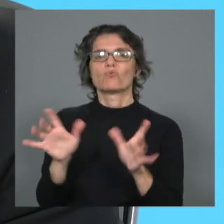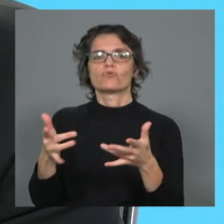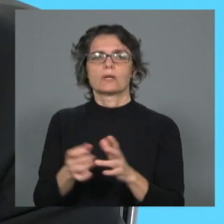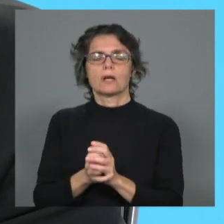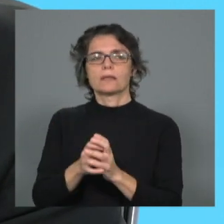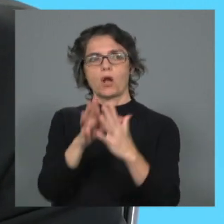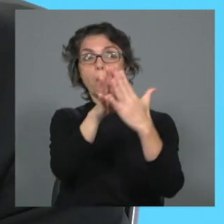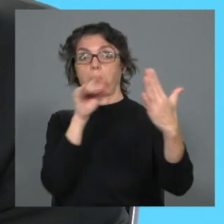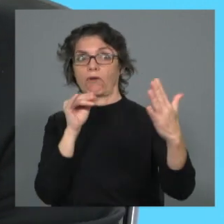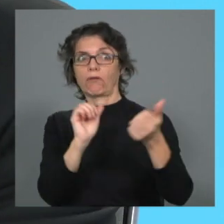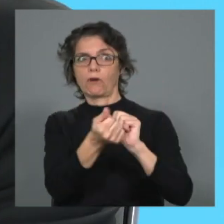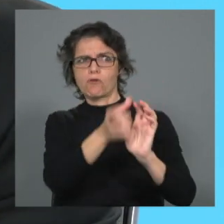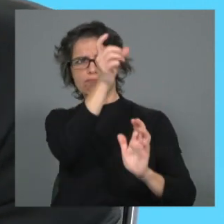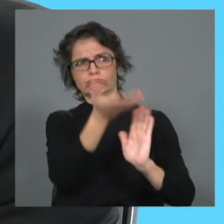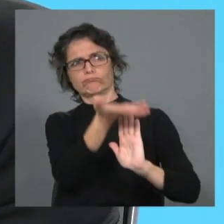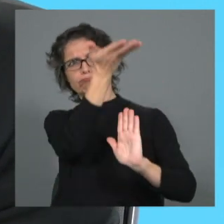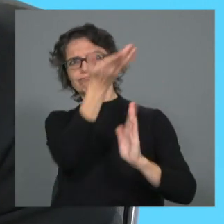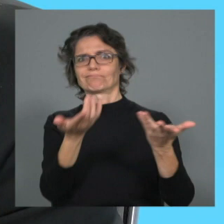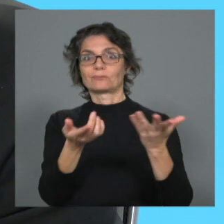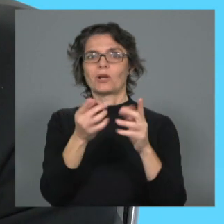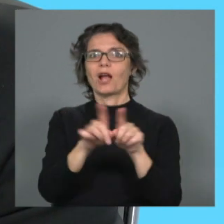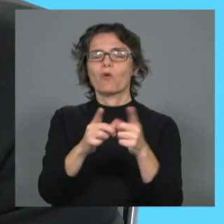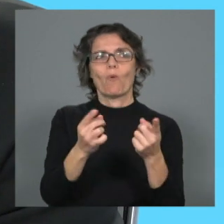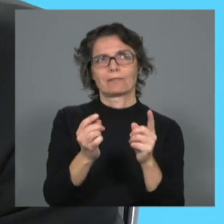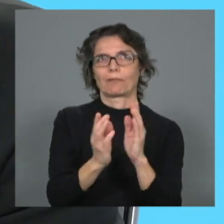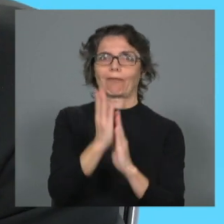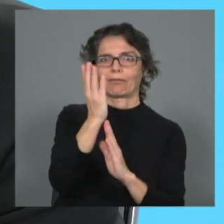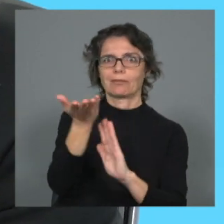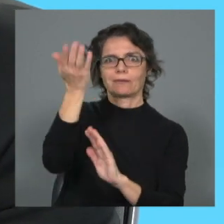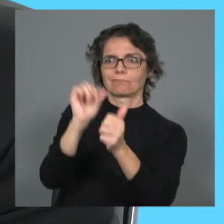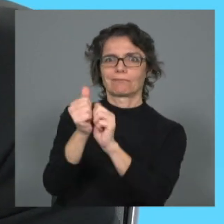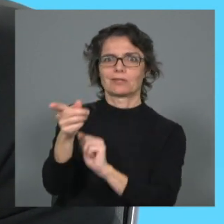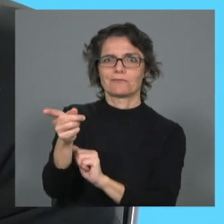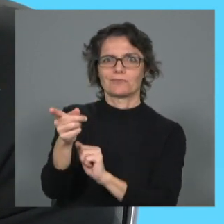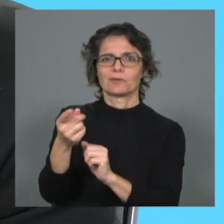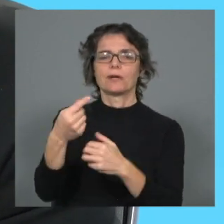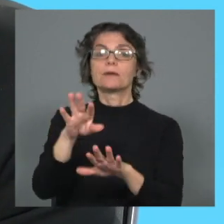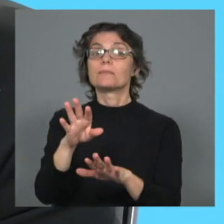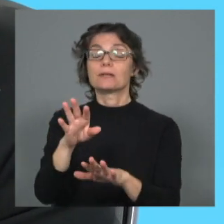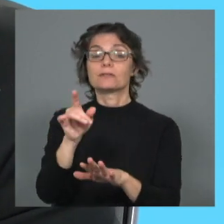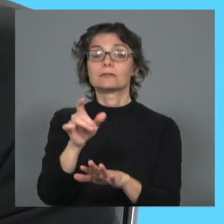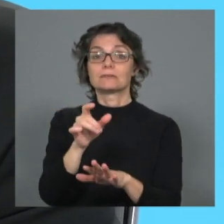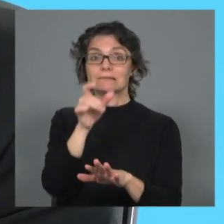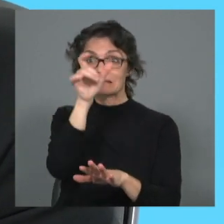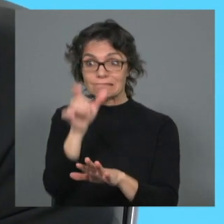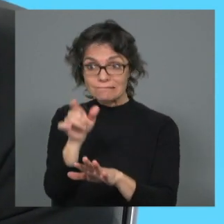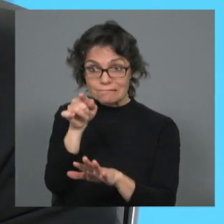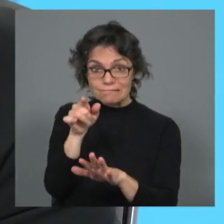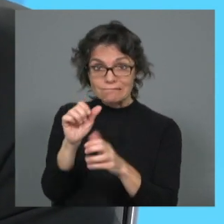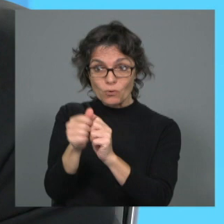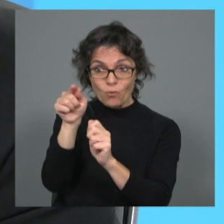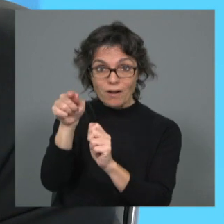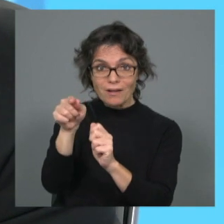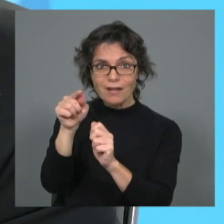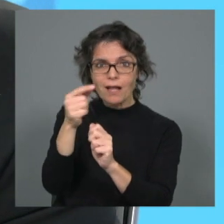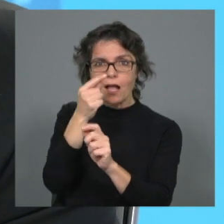desportivos, os chamados deuses desportivos de certa forma, mas por trás desse atleta há sempre uma pessoa e não